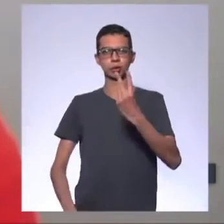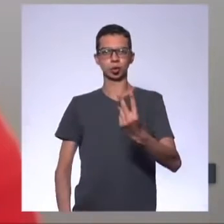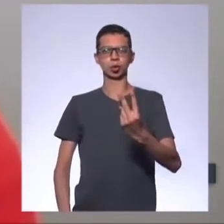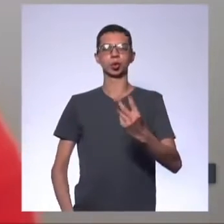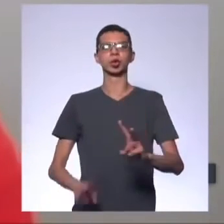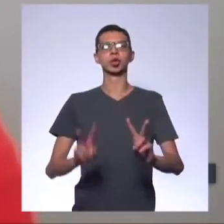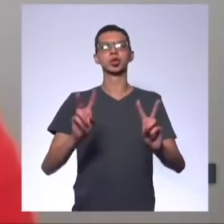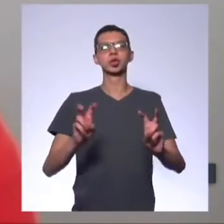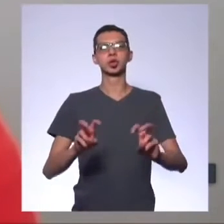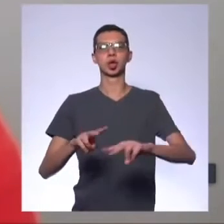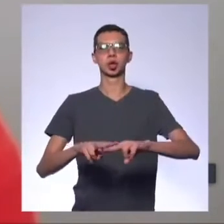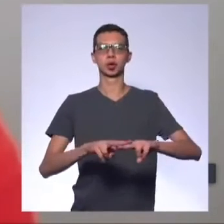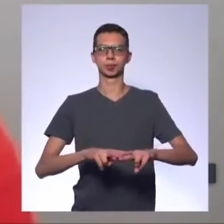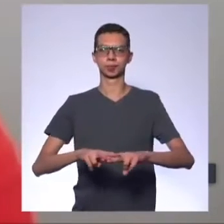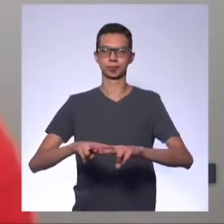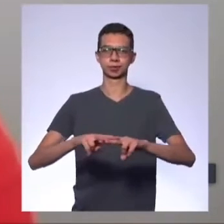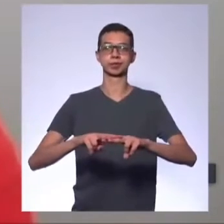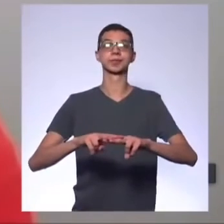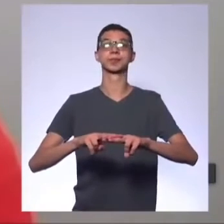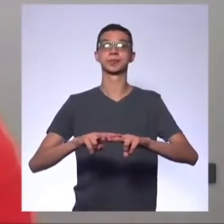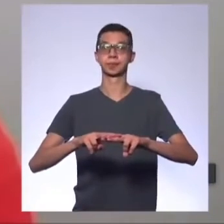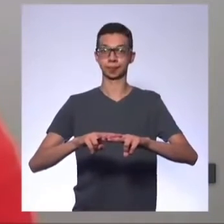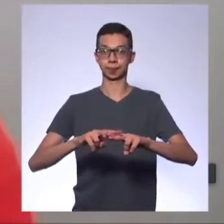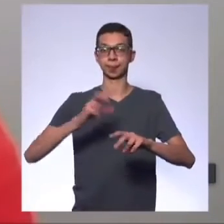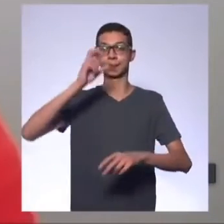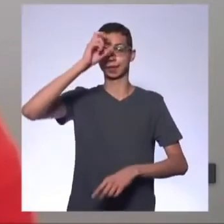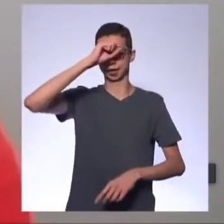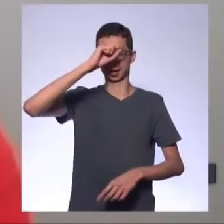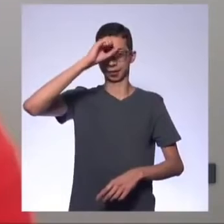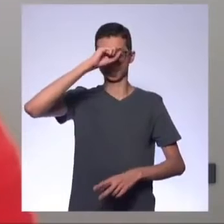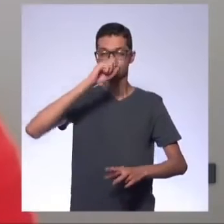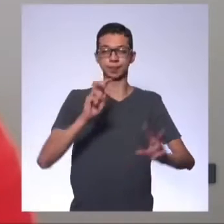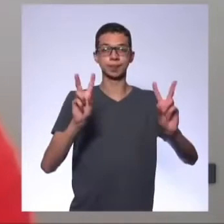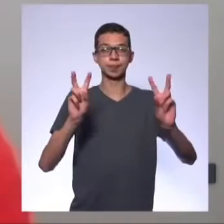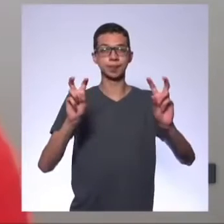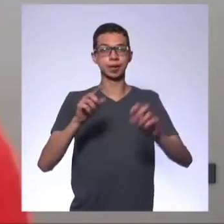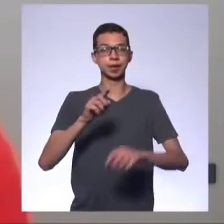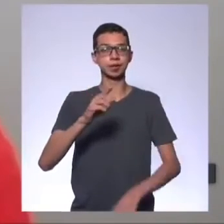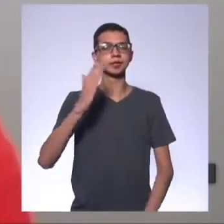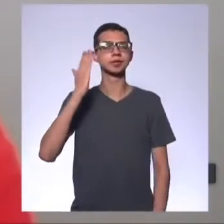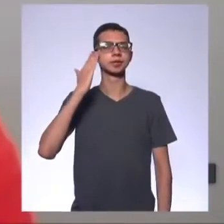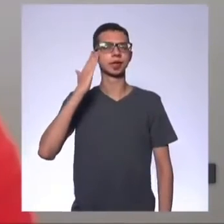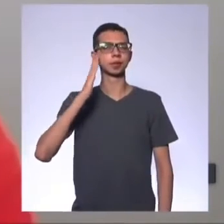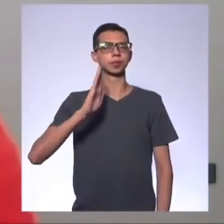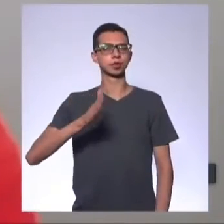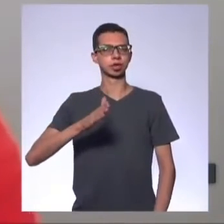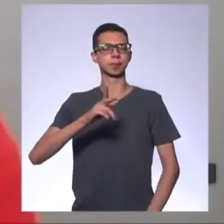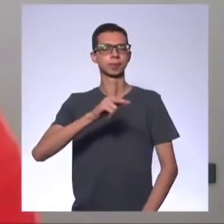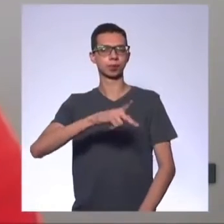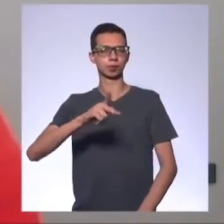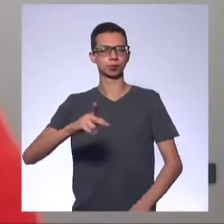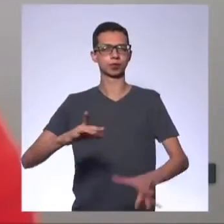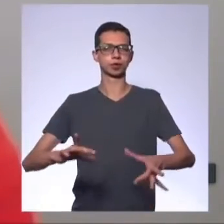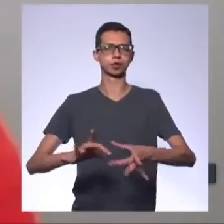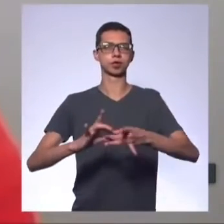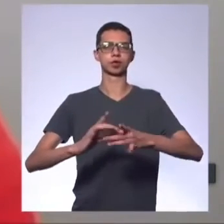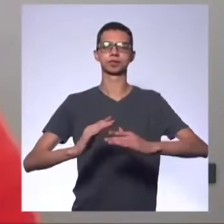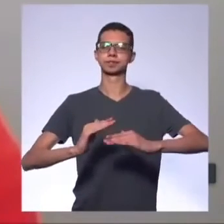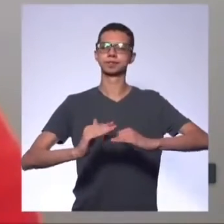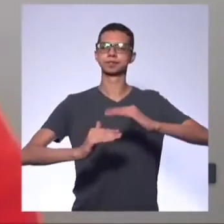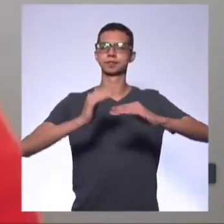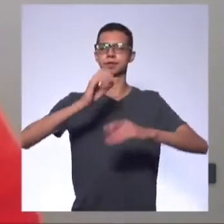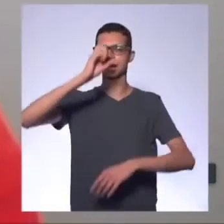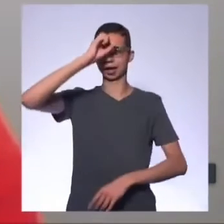de retomada de um percurso de aprendizagem de um tema que vocês já vêm desenvolvendo com seus professores no ensino